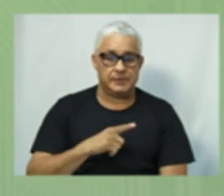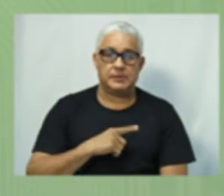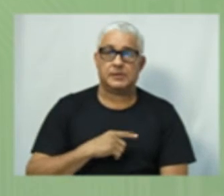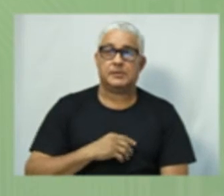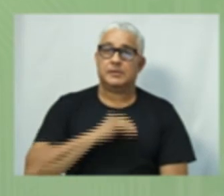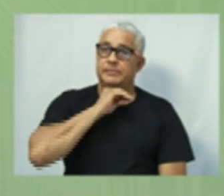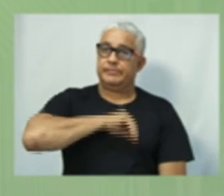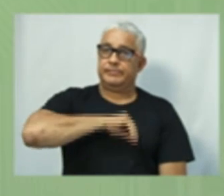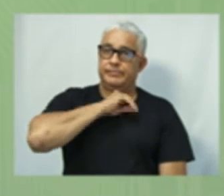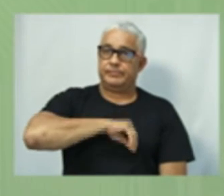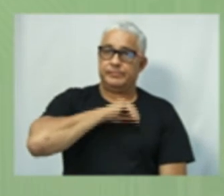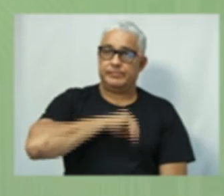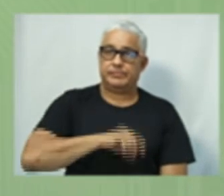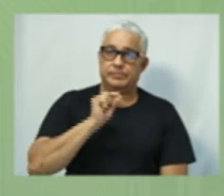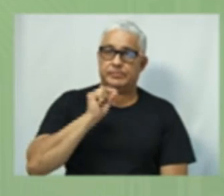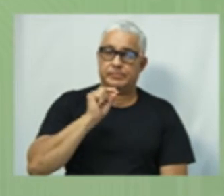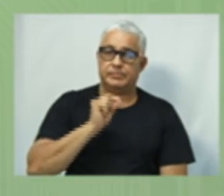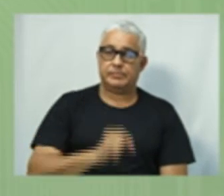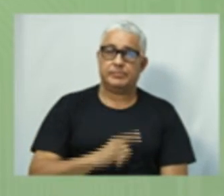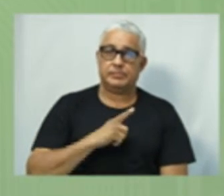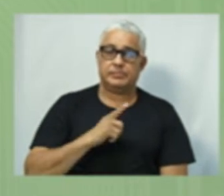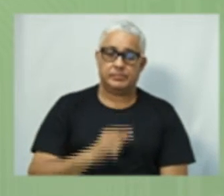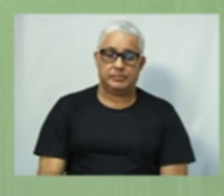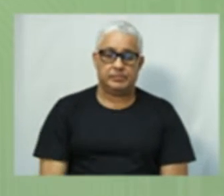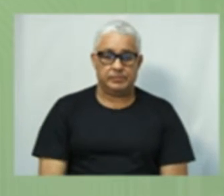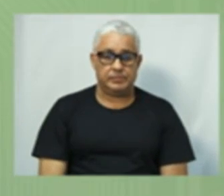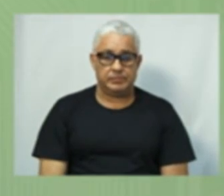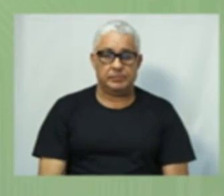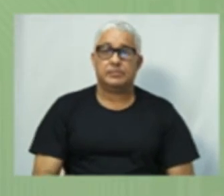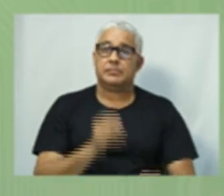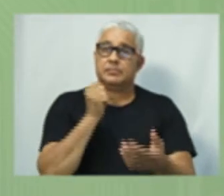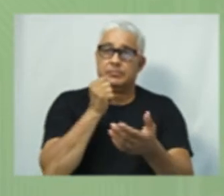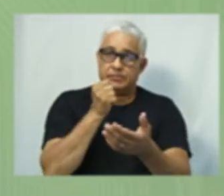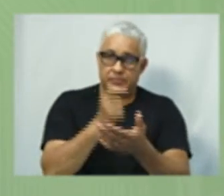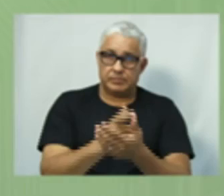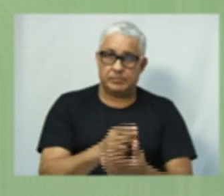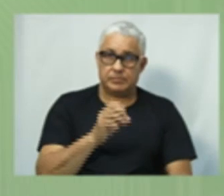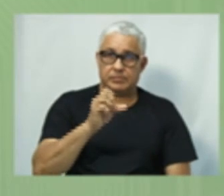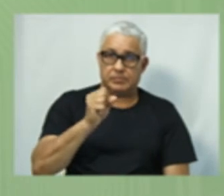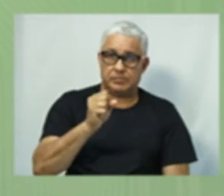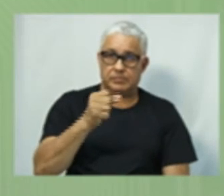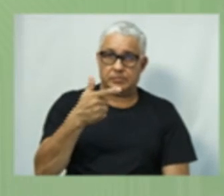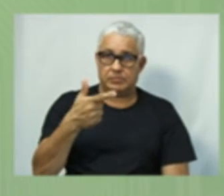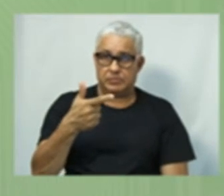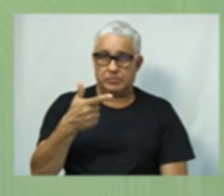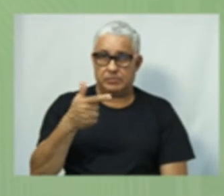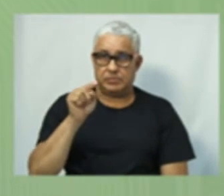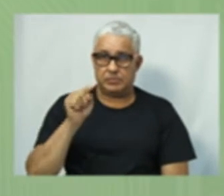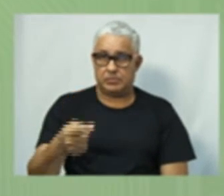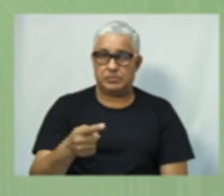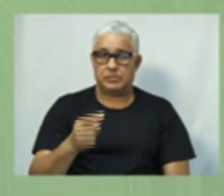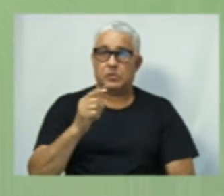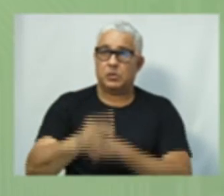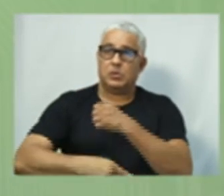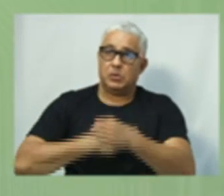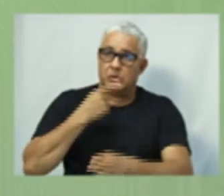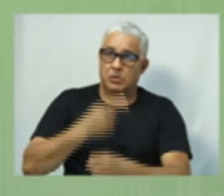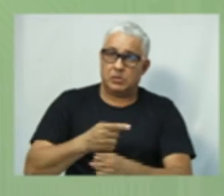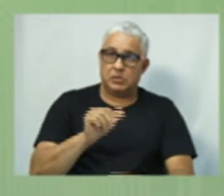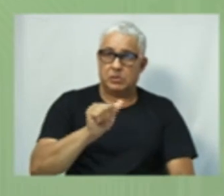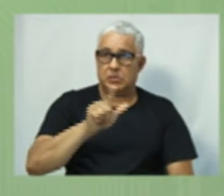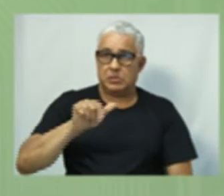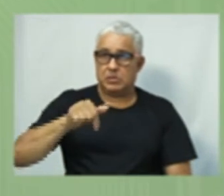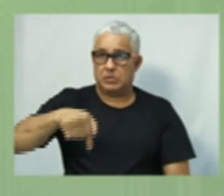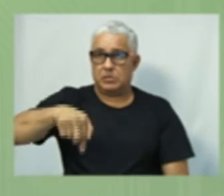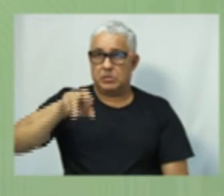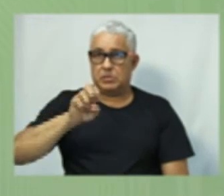de pagamento. E o que tem na folha de pagamento? Foi pago 82.000 anual. Qual é a alíquota sobre a folha de